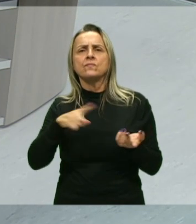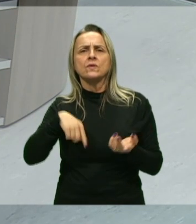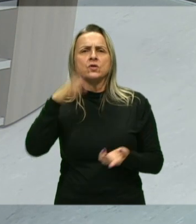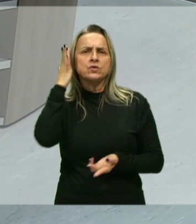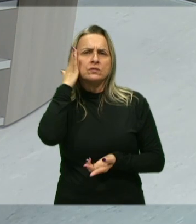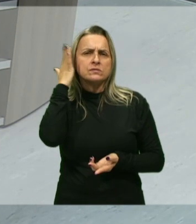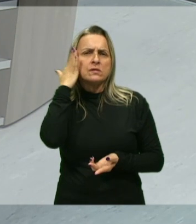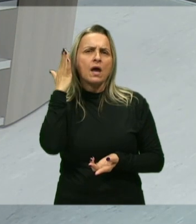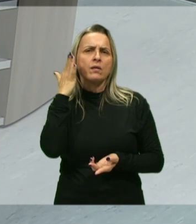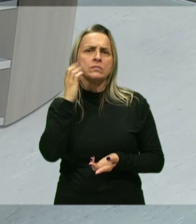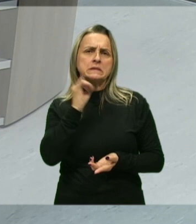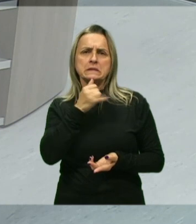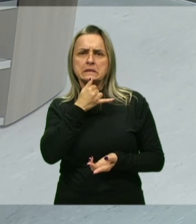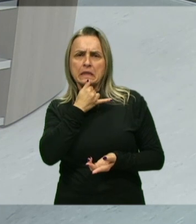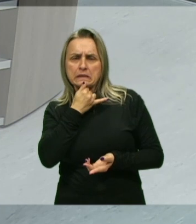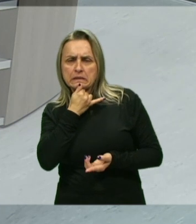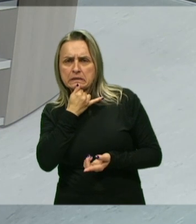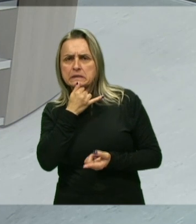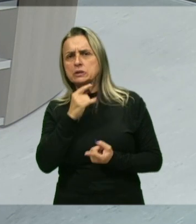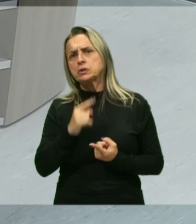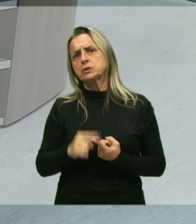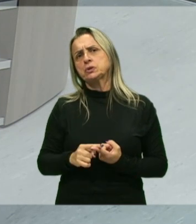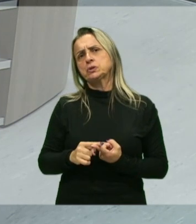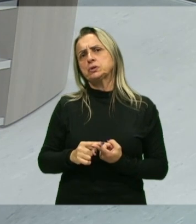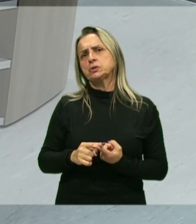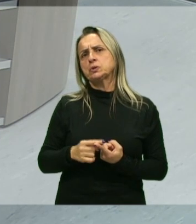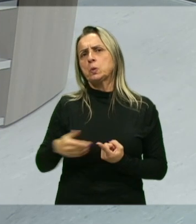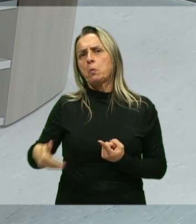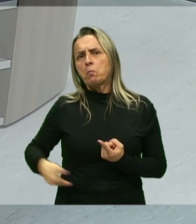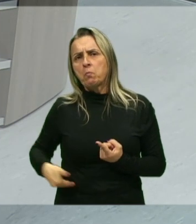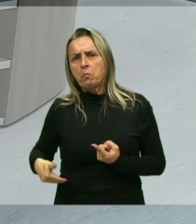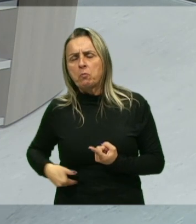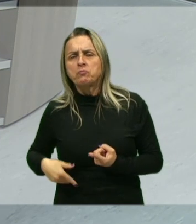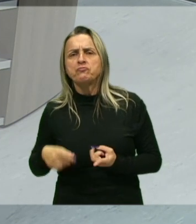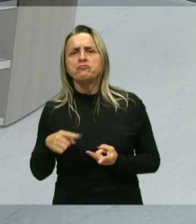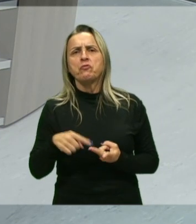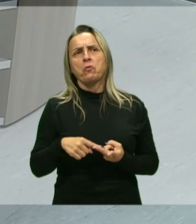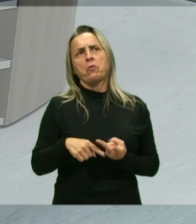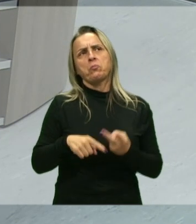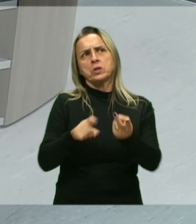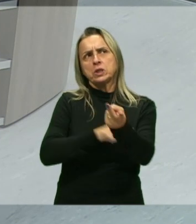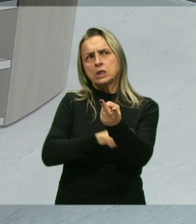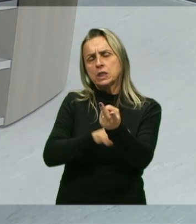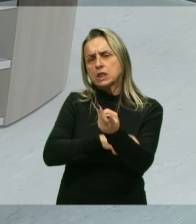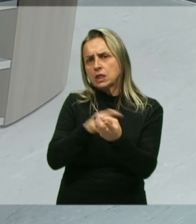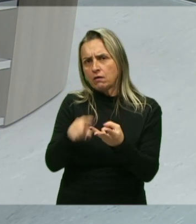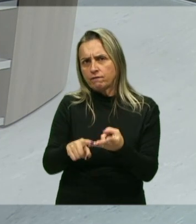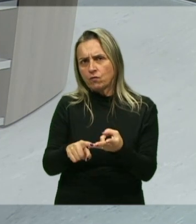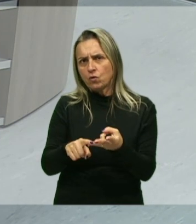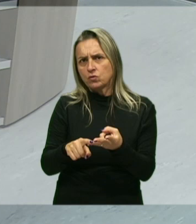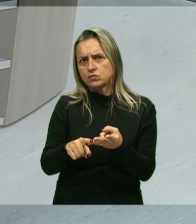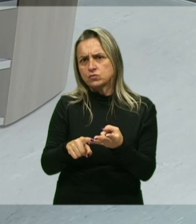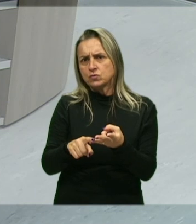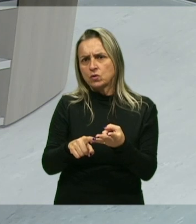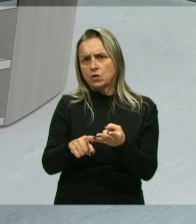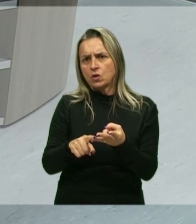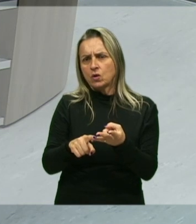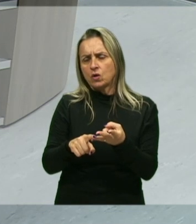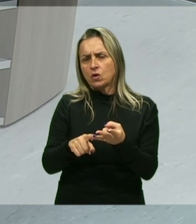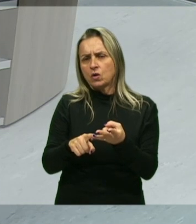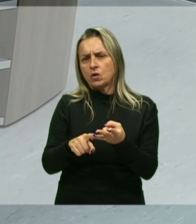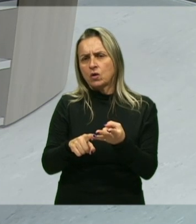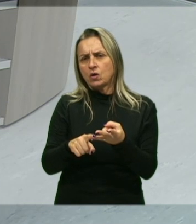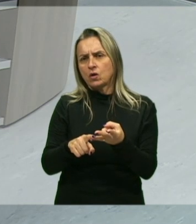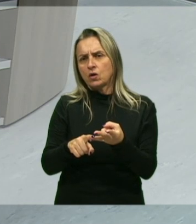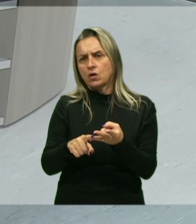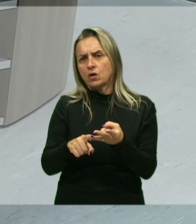eles estão tristes, a gente sabe quando eles estão com fome, quando eles estão nervosos, eles também sentem